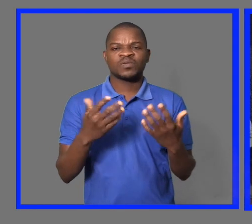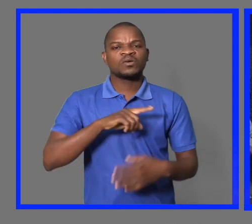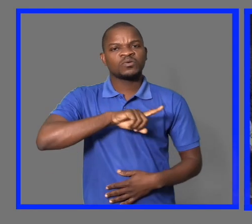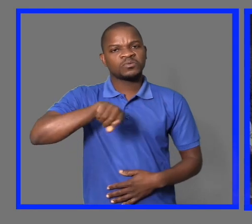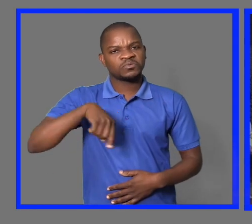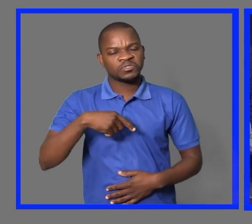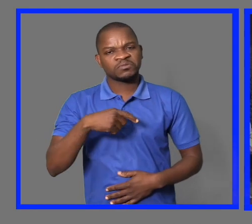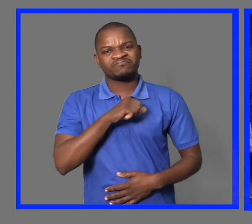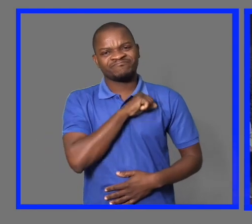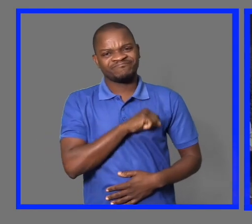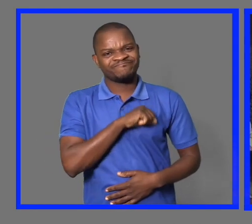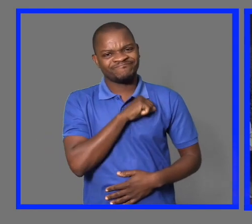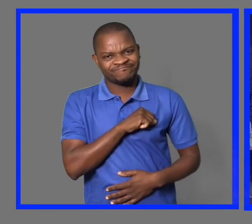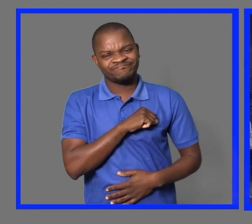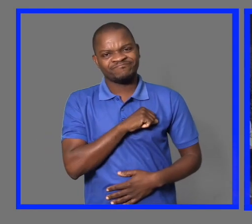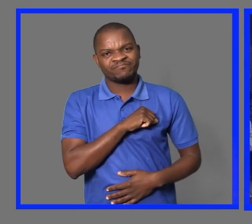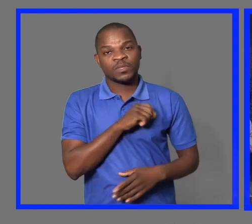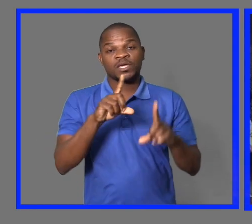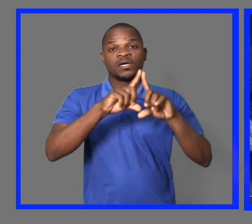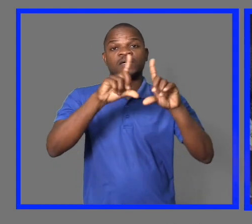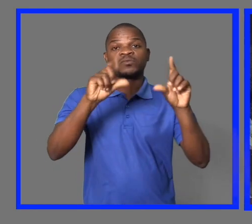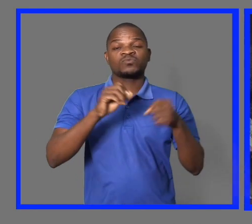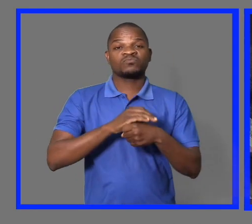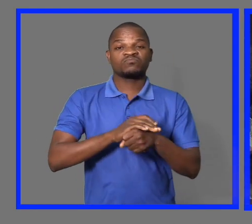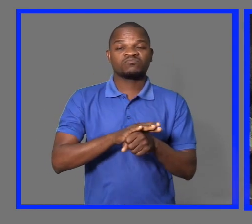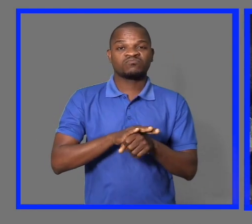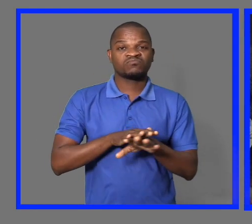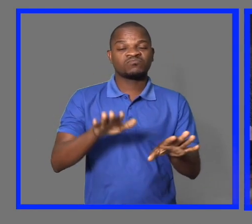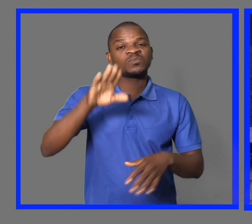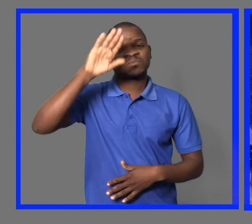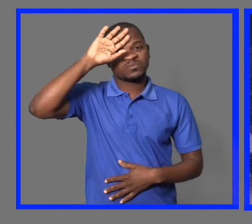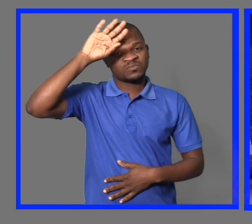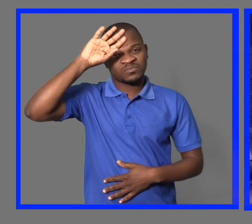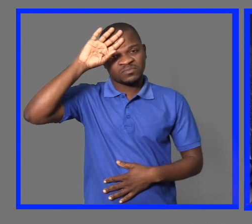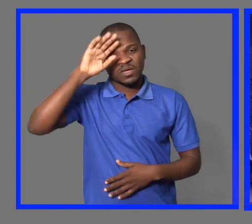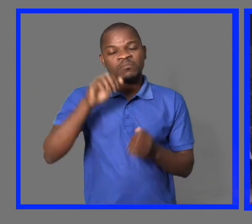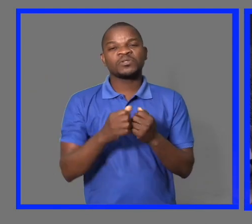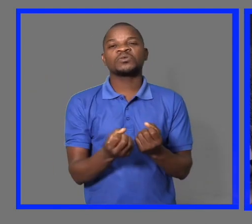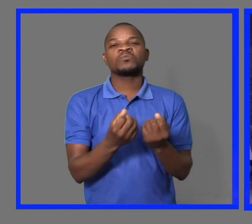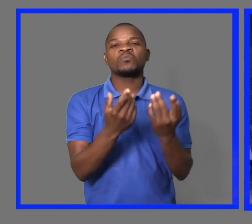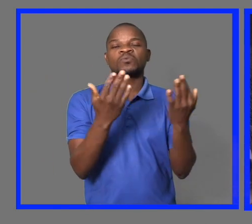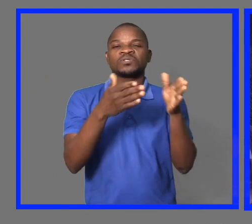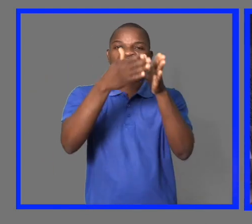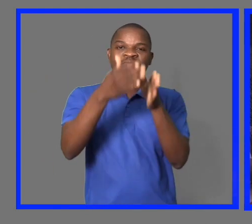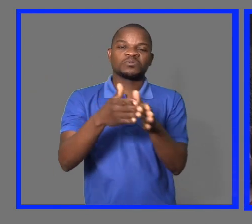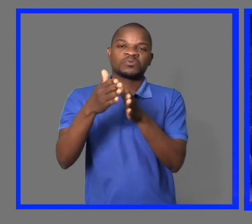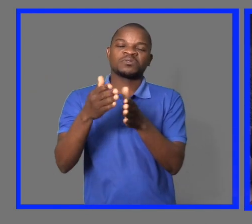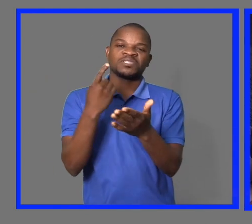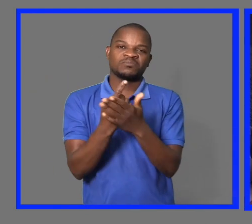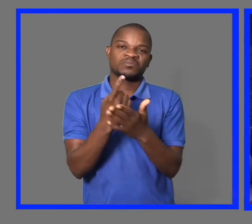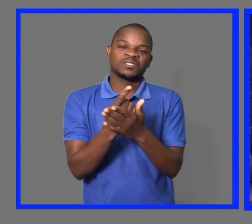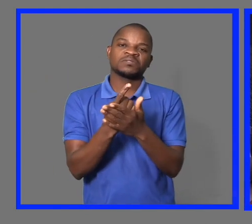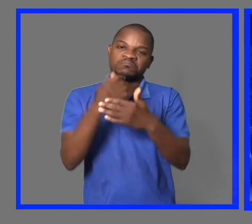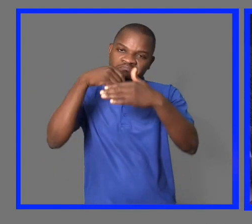Então, estamos a enfrentar, não é, esta pandemia, que infelizmente faz com que muitos de nós estejam